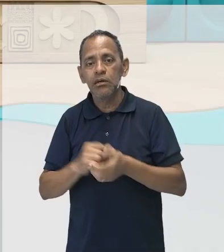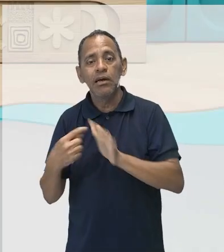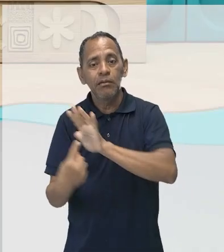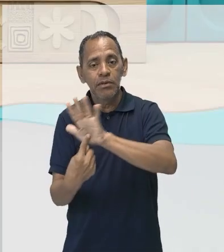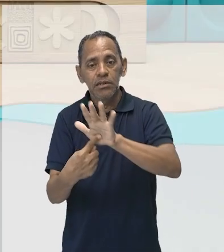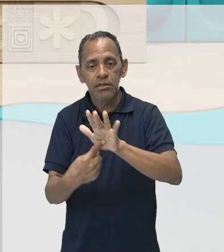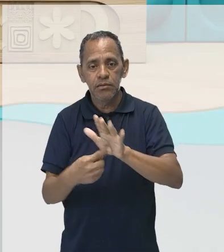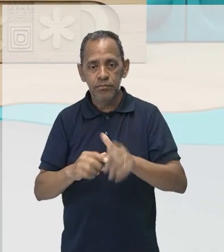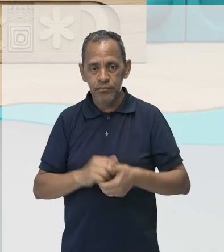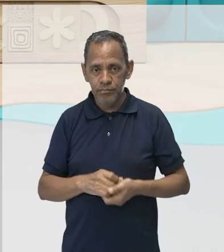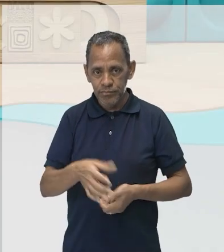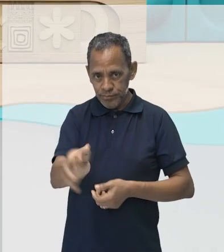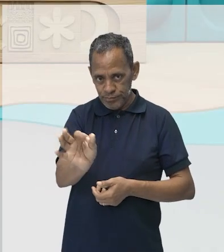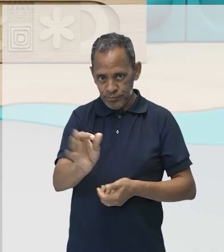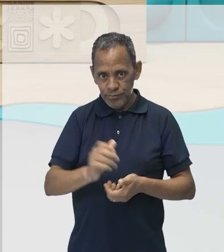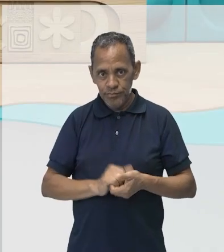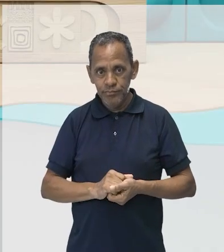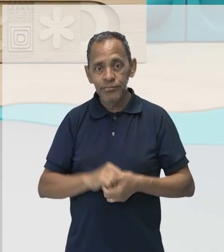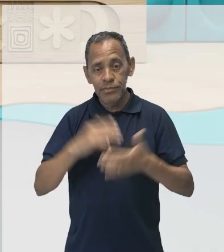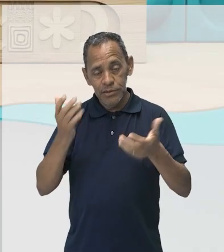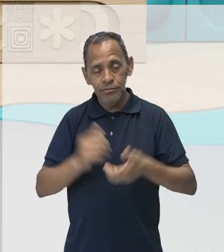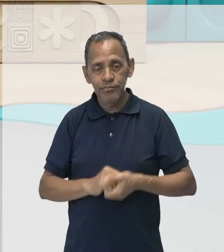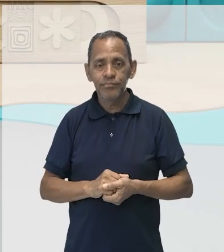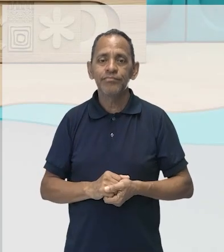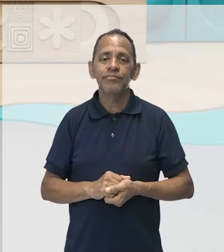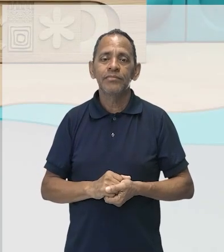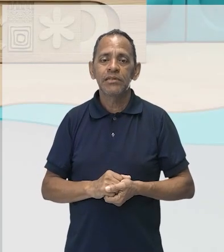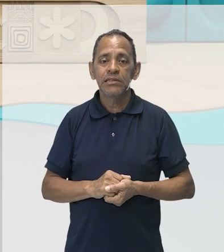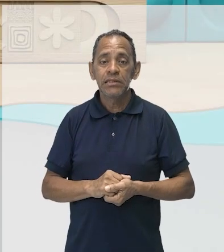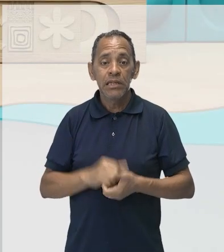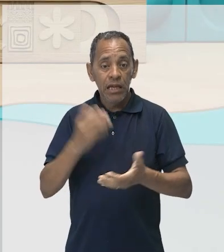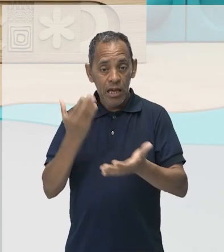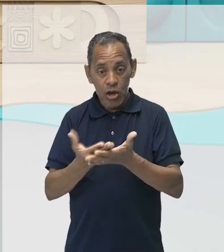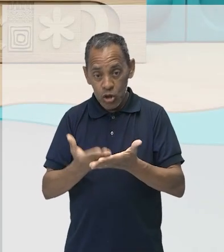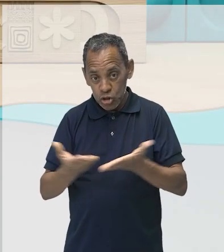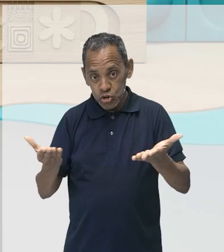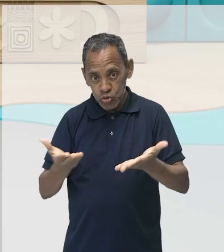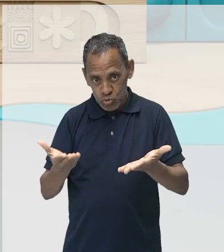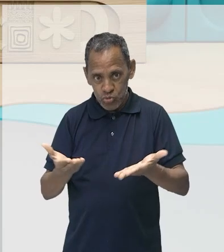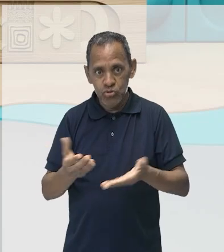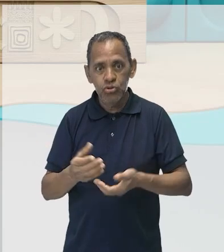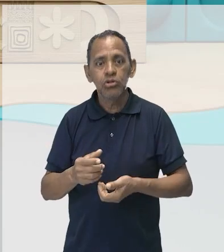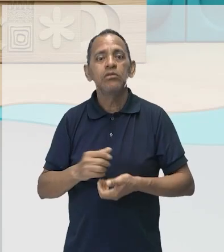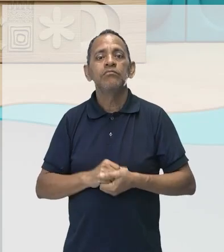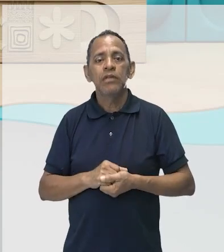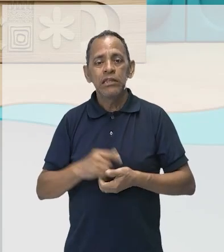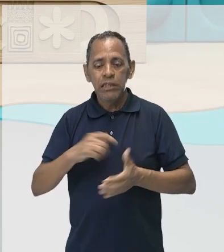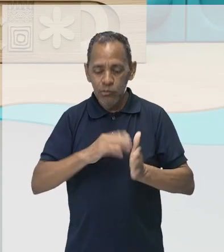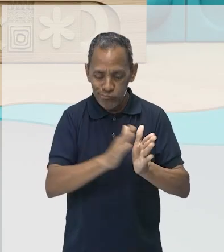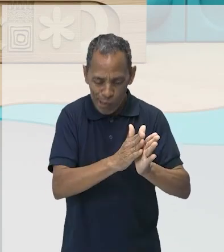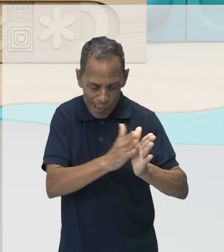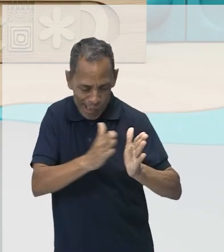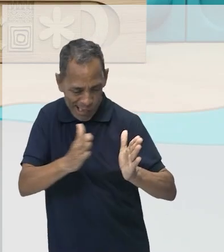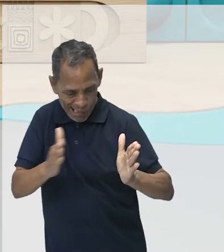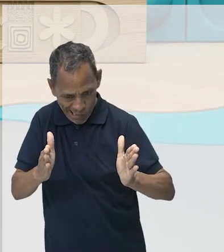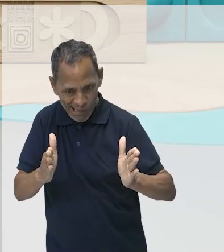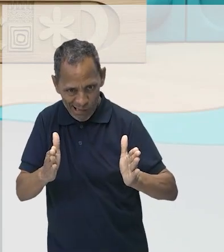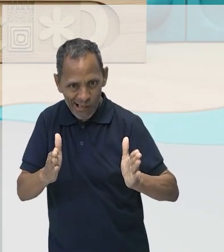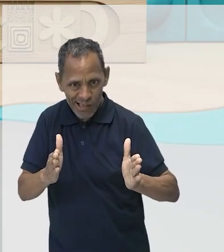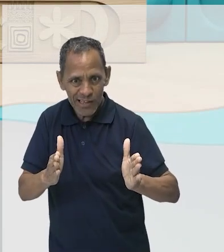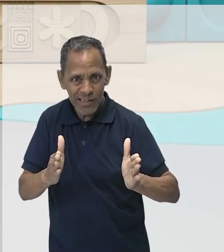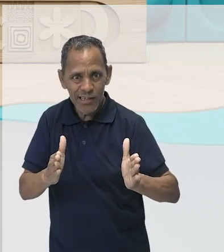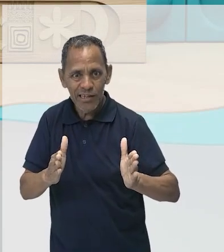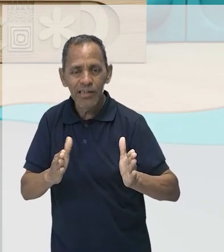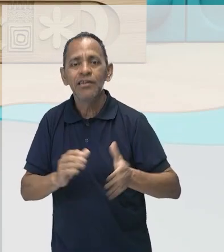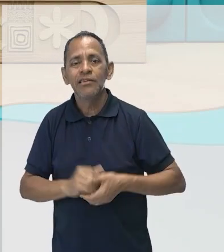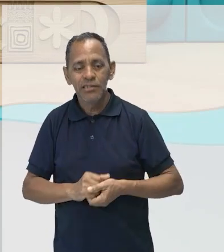teatro enquanto encenação, certo? Então, meus queridos, a nossa aula, que teve esse